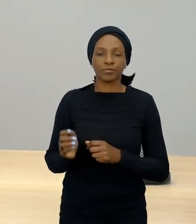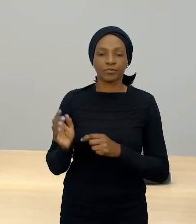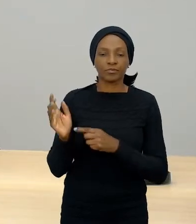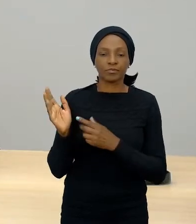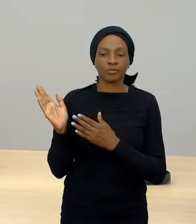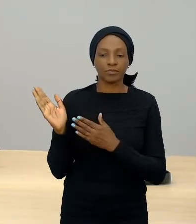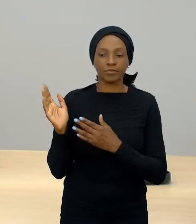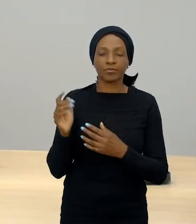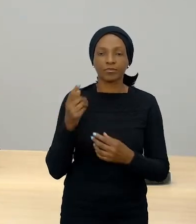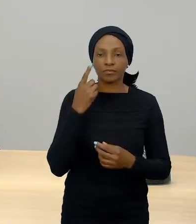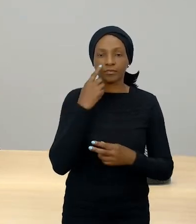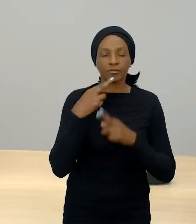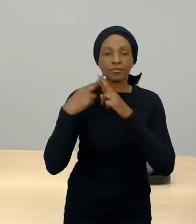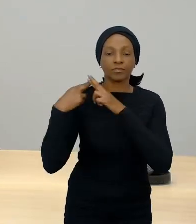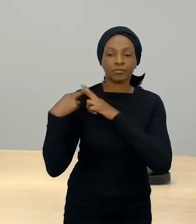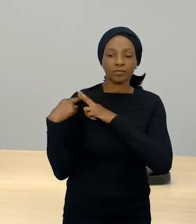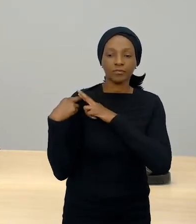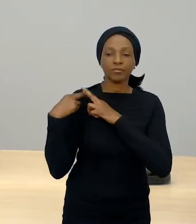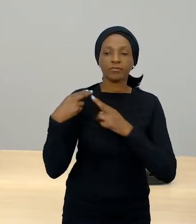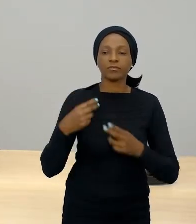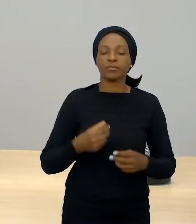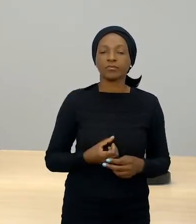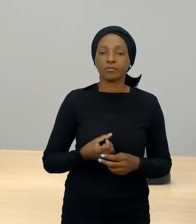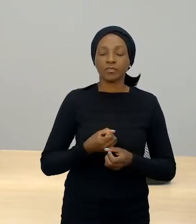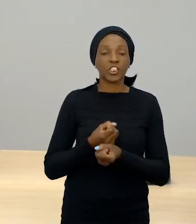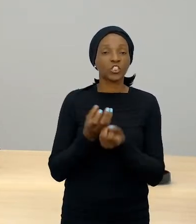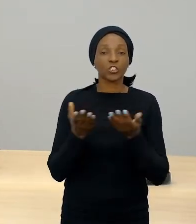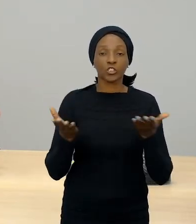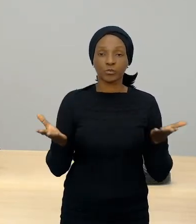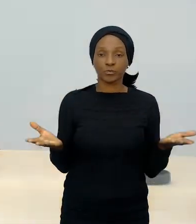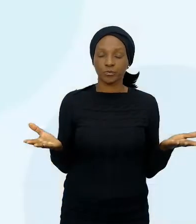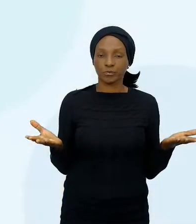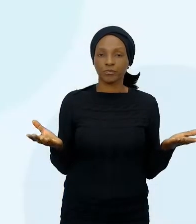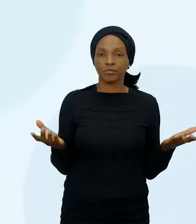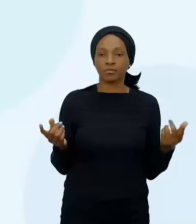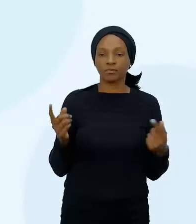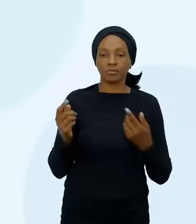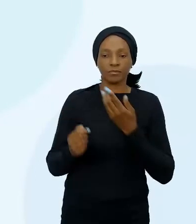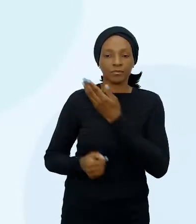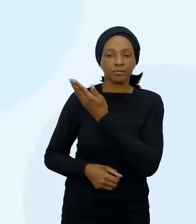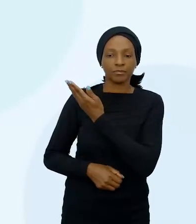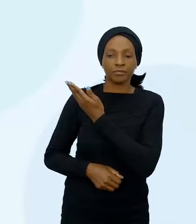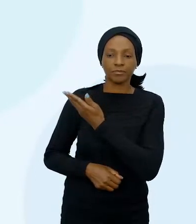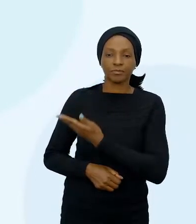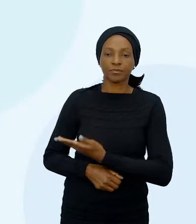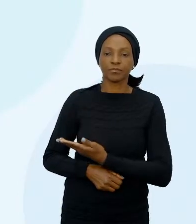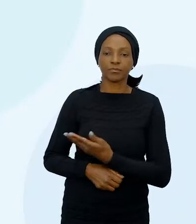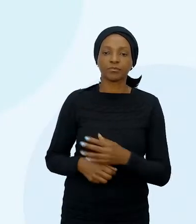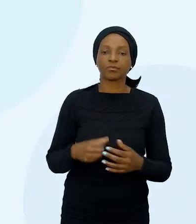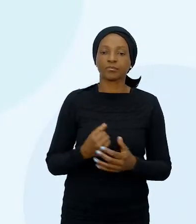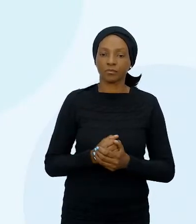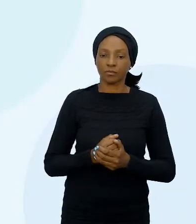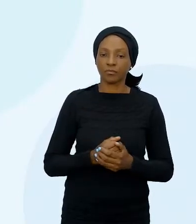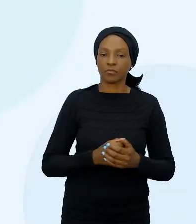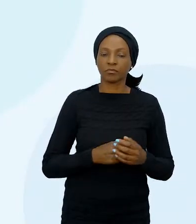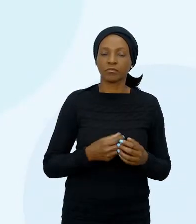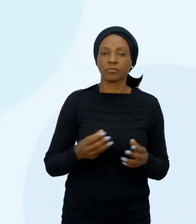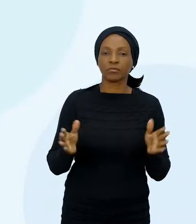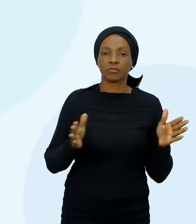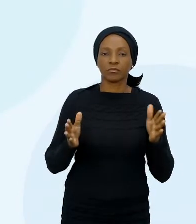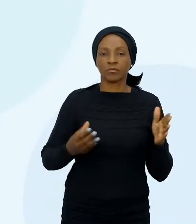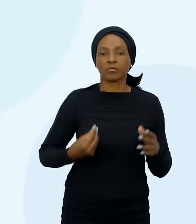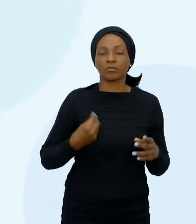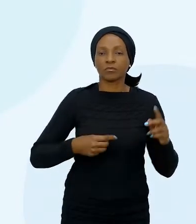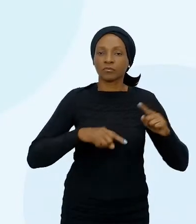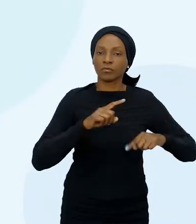aí a responsabilidade compartilhada aí. Vai aparecer na tela pelo ciclo de vida dos produtos.